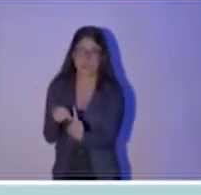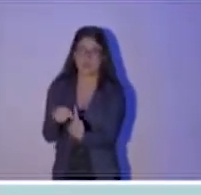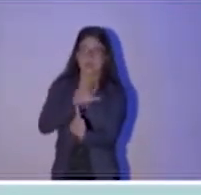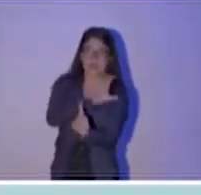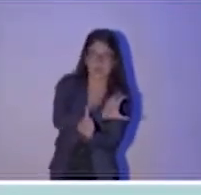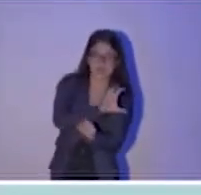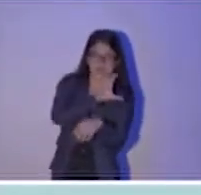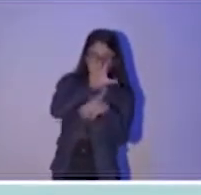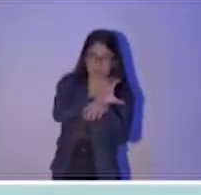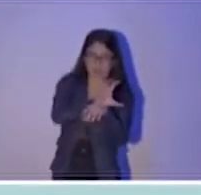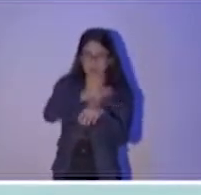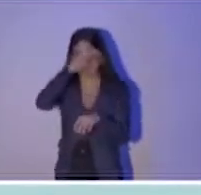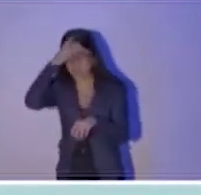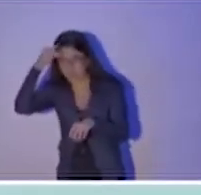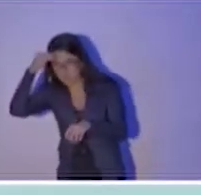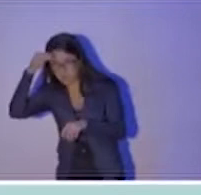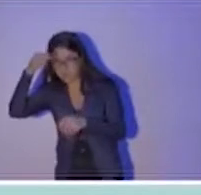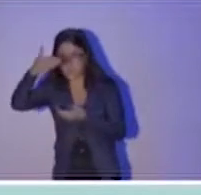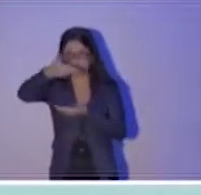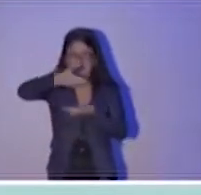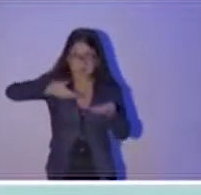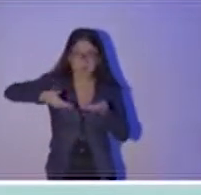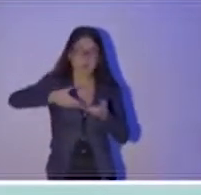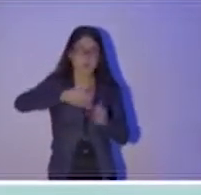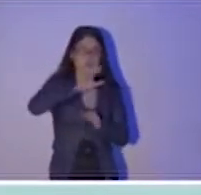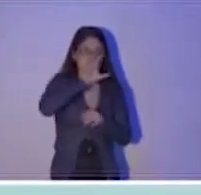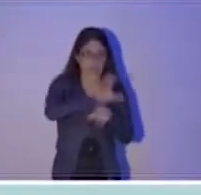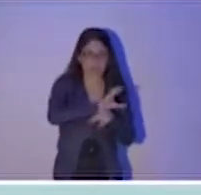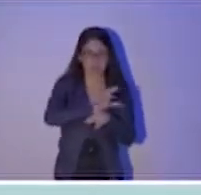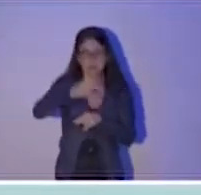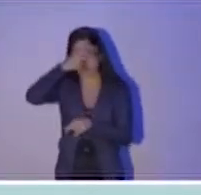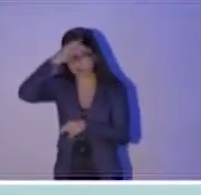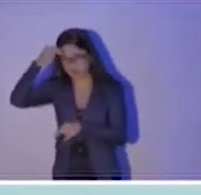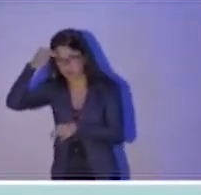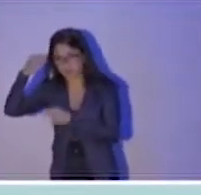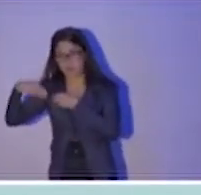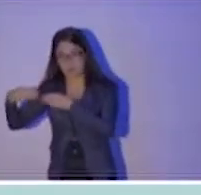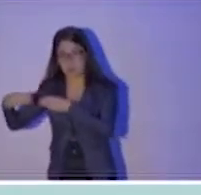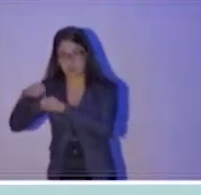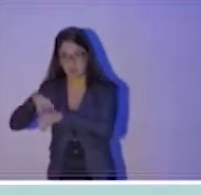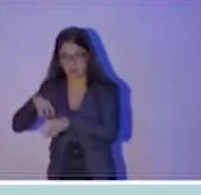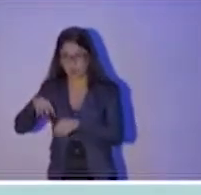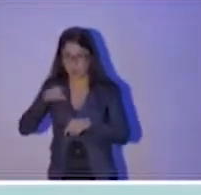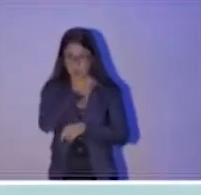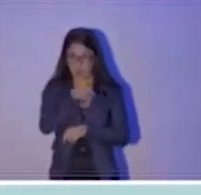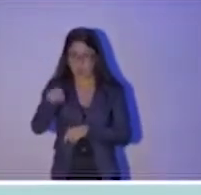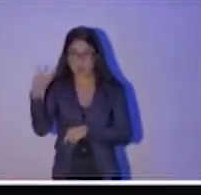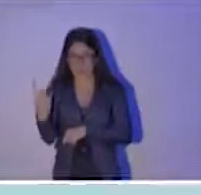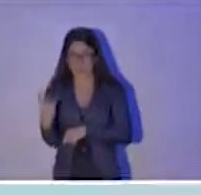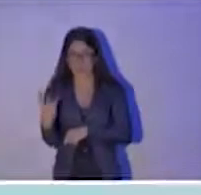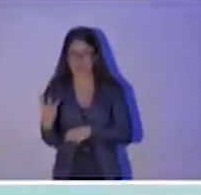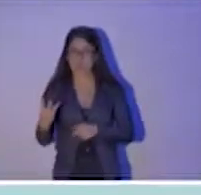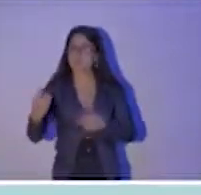municípios, entre estados, municípios, Ministério da Educação, já começa aí a coerência do sistema. Na hora que você desce e